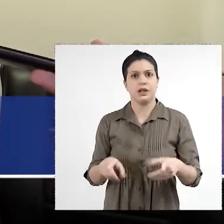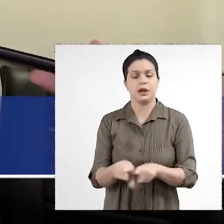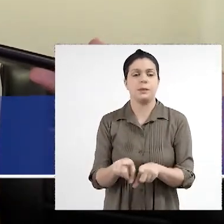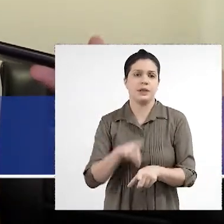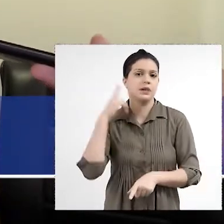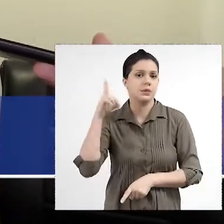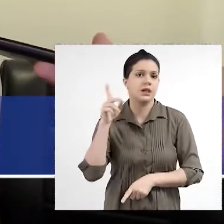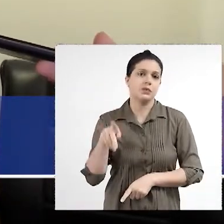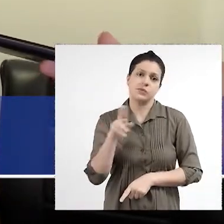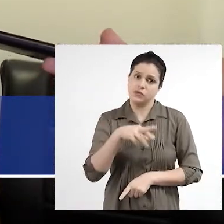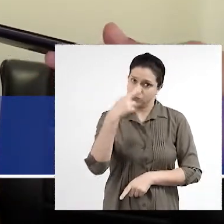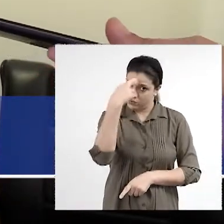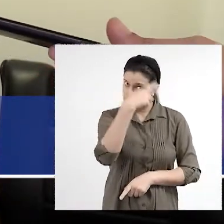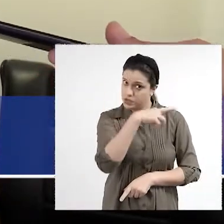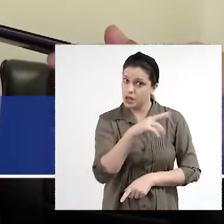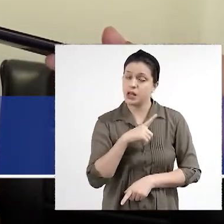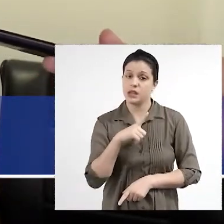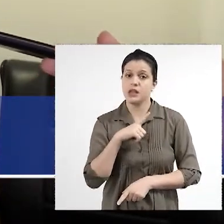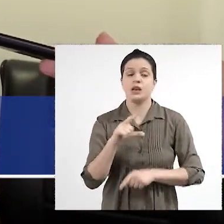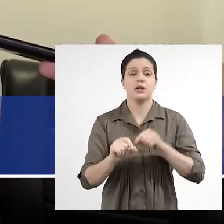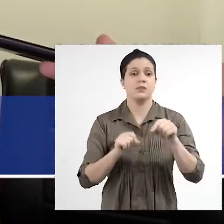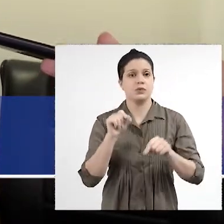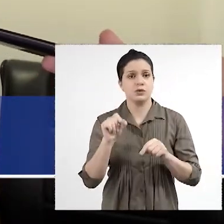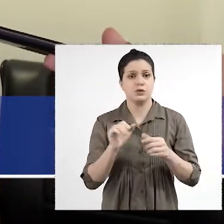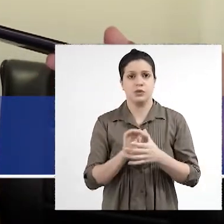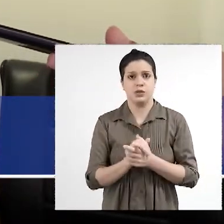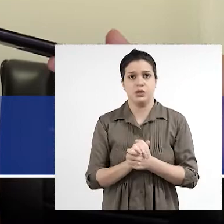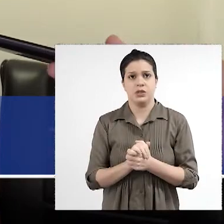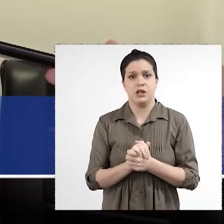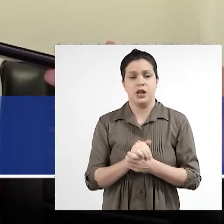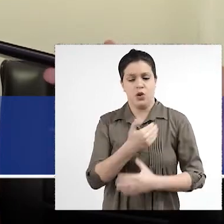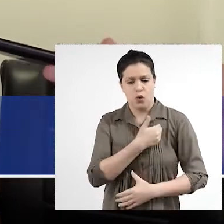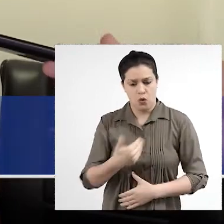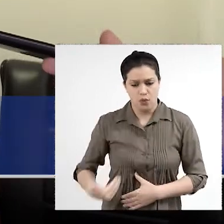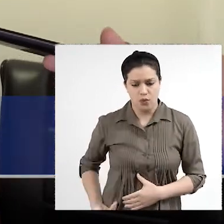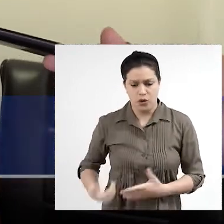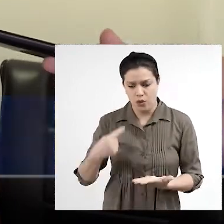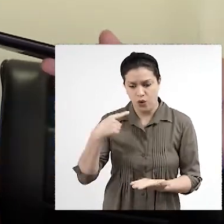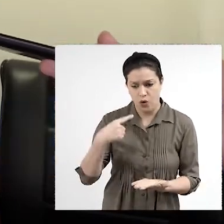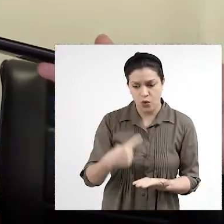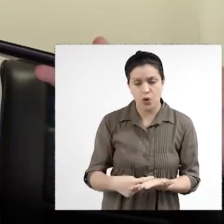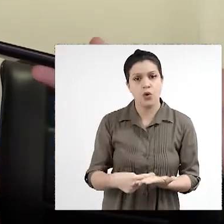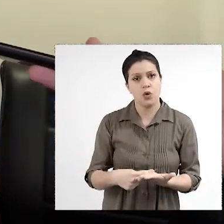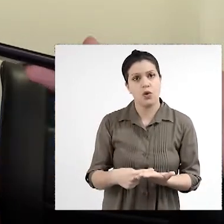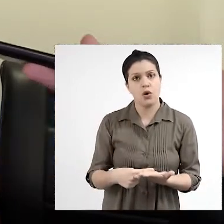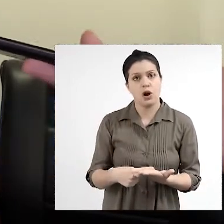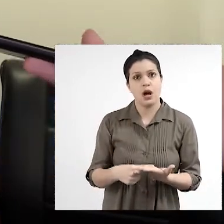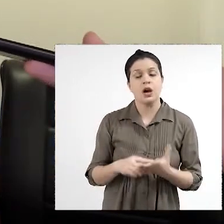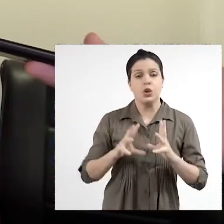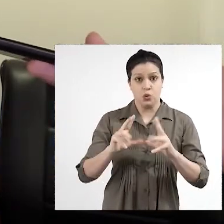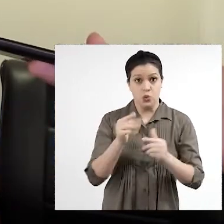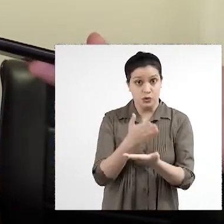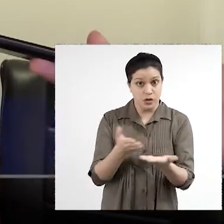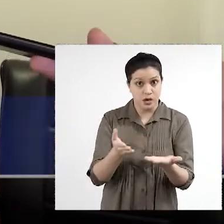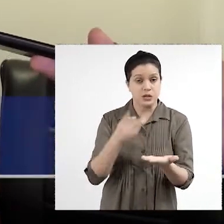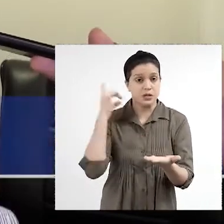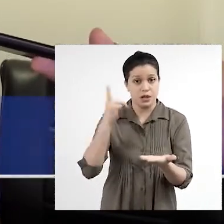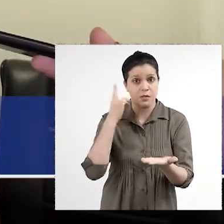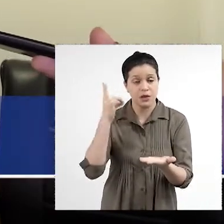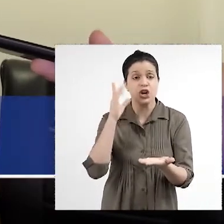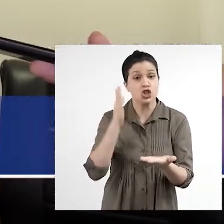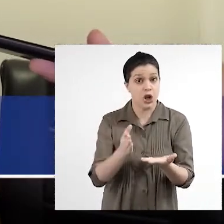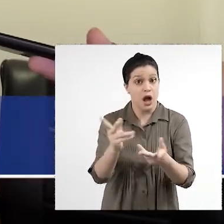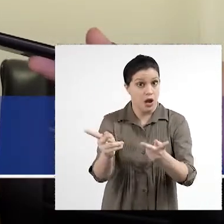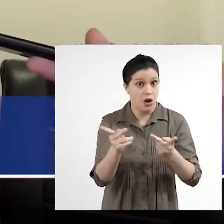o deputado professor Rinaldo. Então, fizemos esse encontro aqui com o governo, posicionados estão todos os senhores deputados,